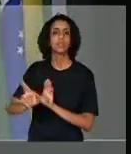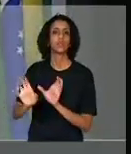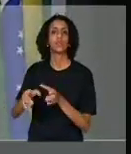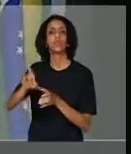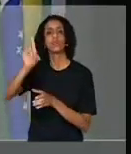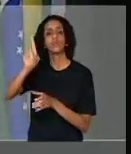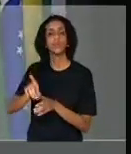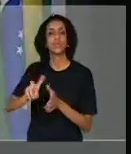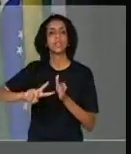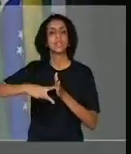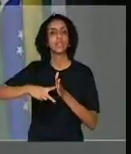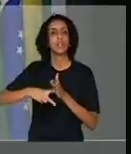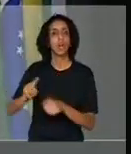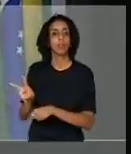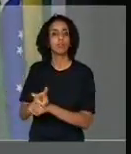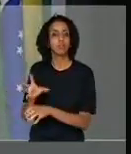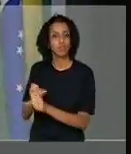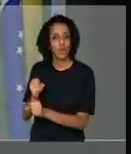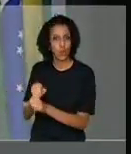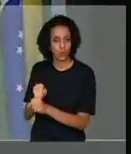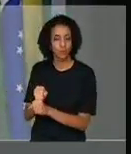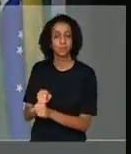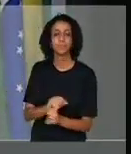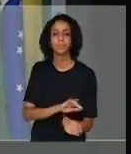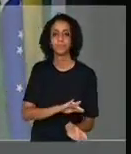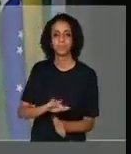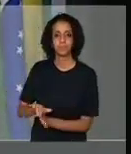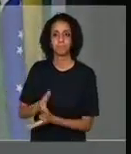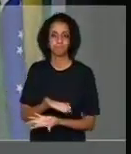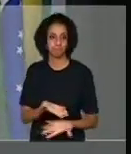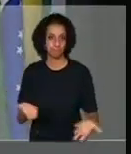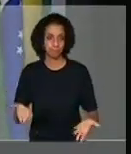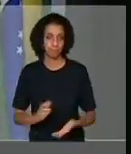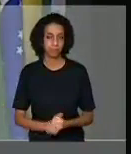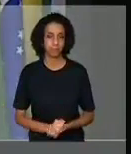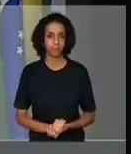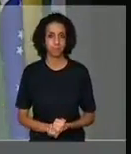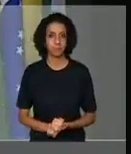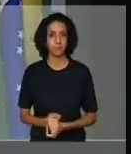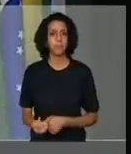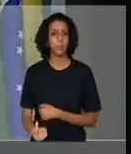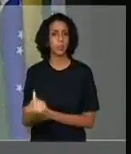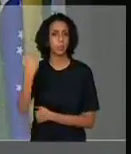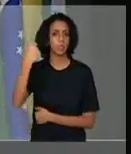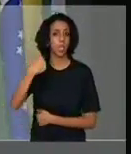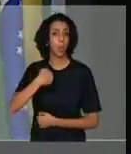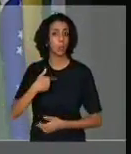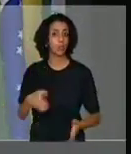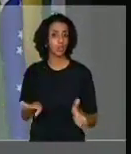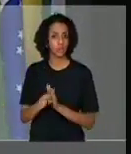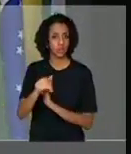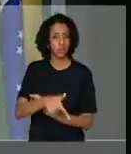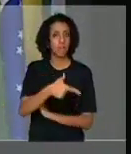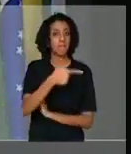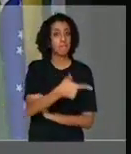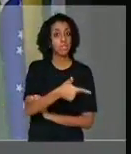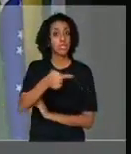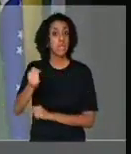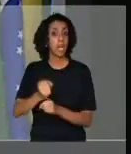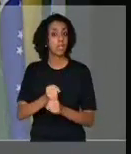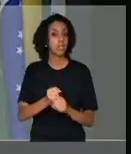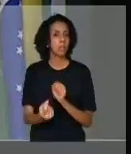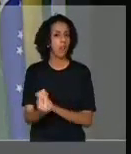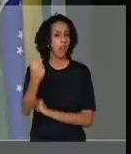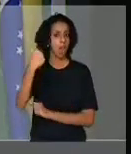do Sindifisco Nacional, senhoras e senhores. Desde que cheguei nesta casa, há 27